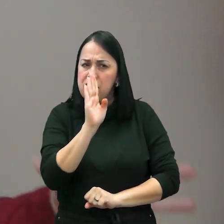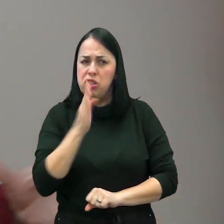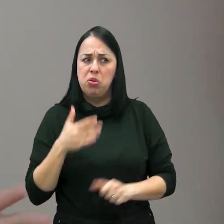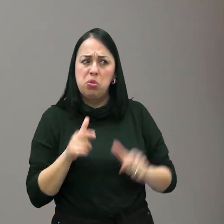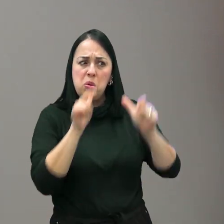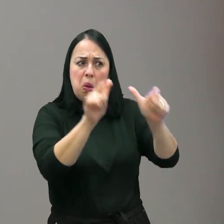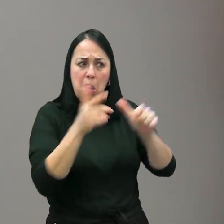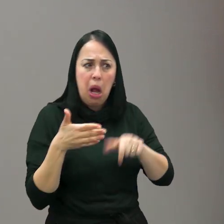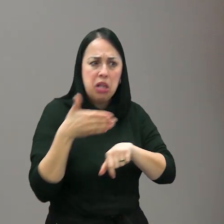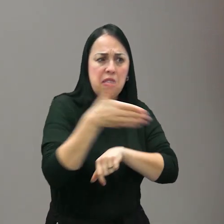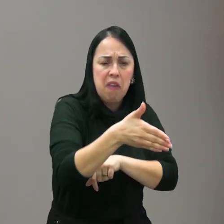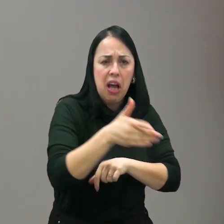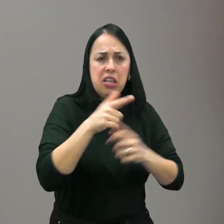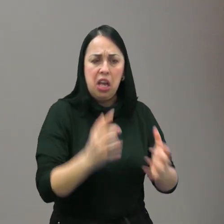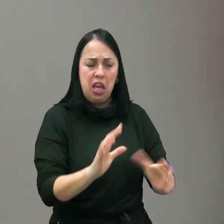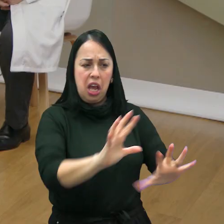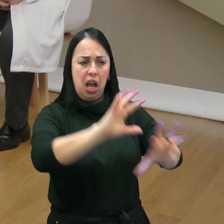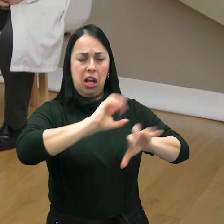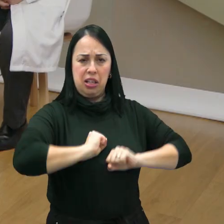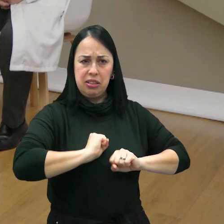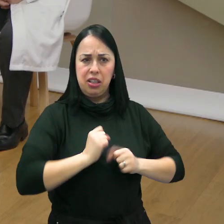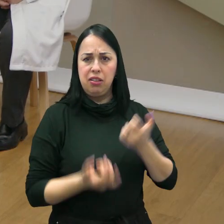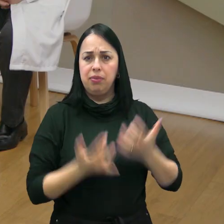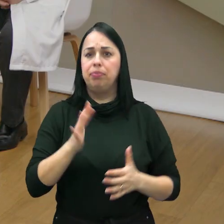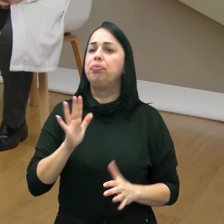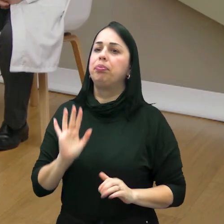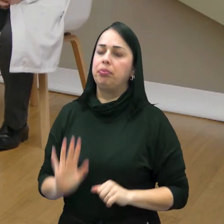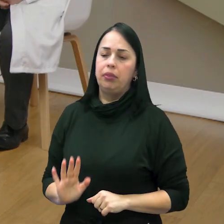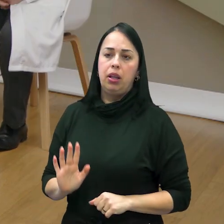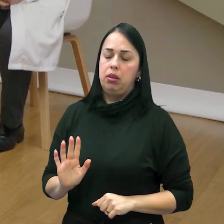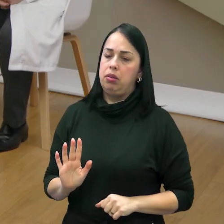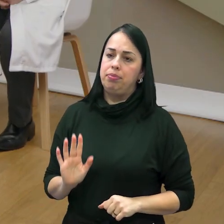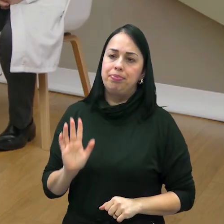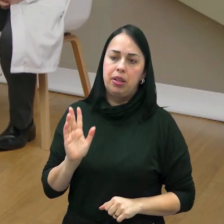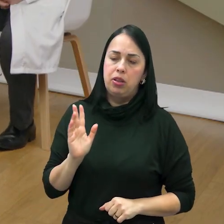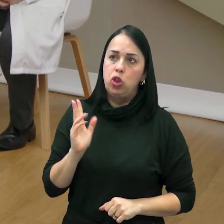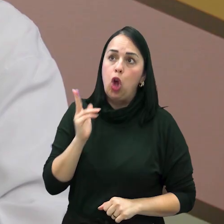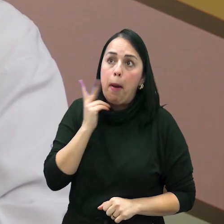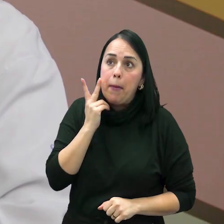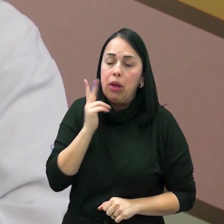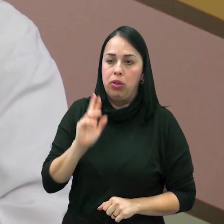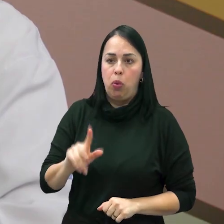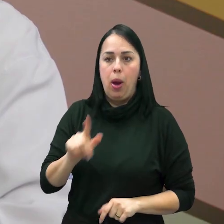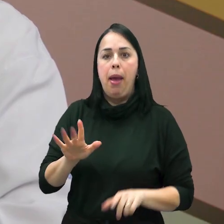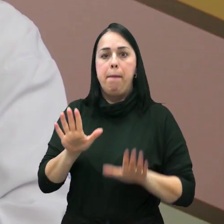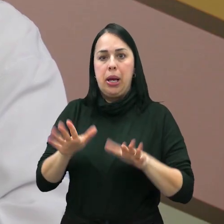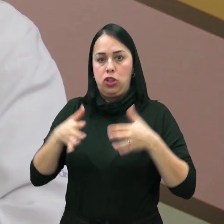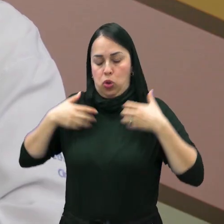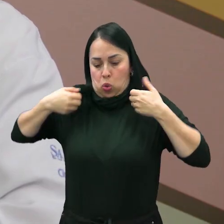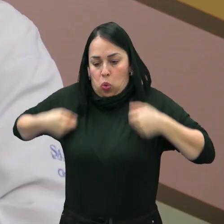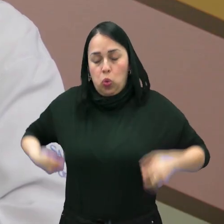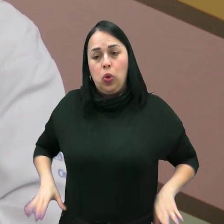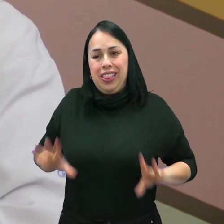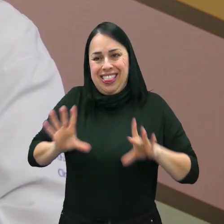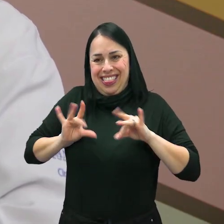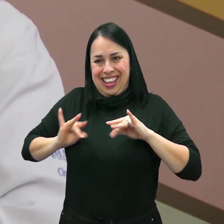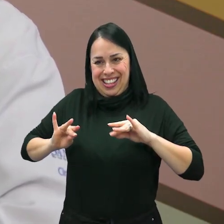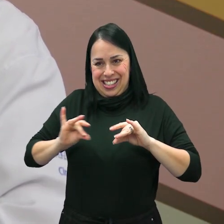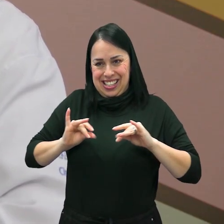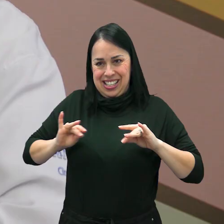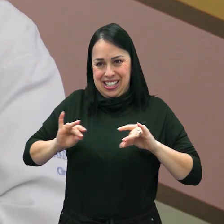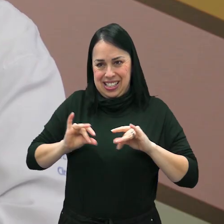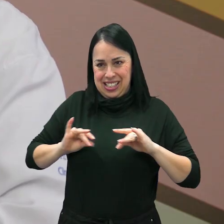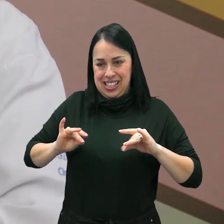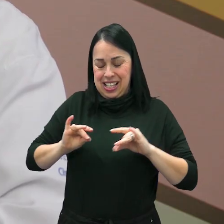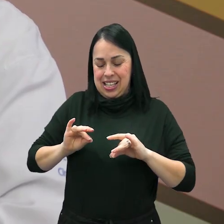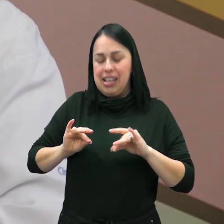numa ocasião dessas. Sim, não é muito comum, mas todo o tecido que tenha, seja com